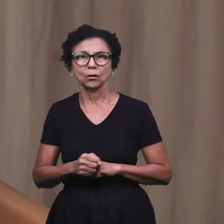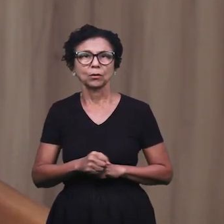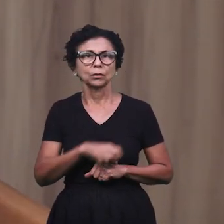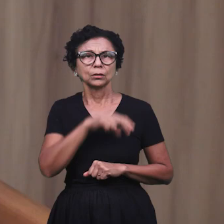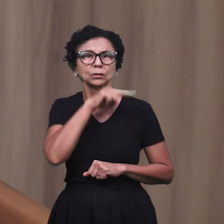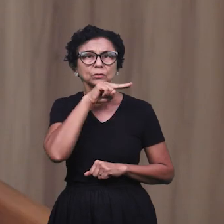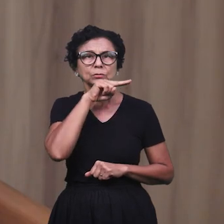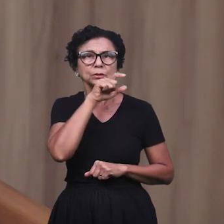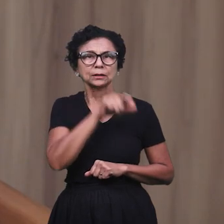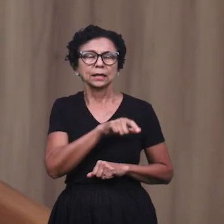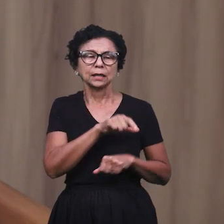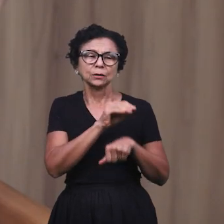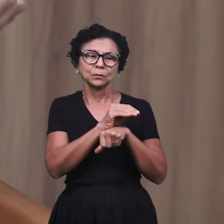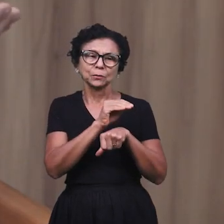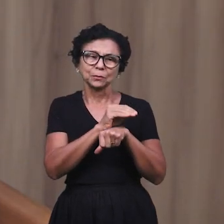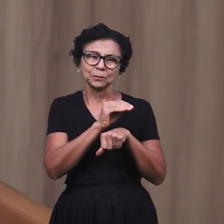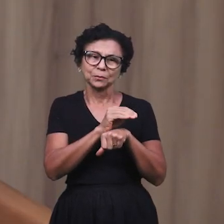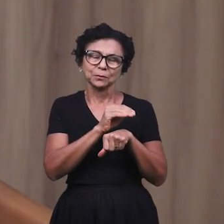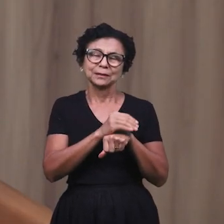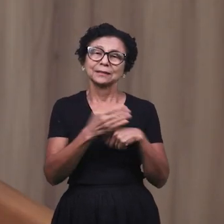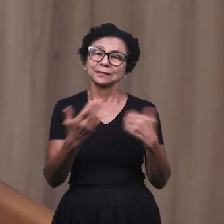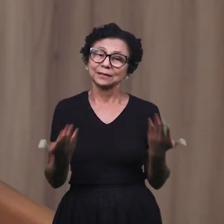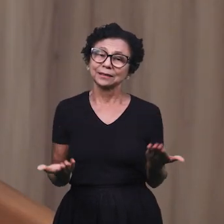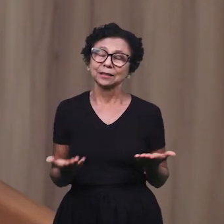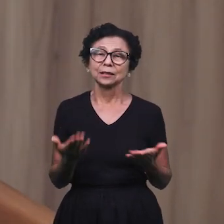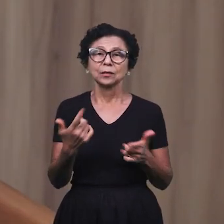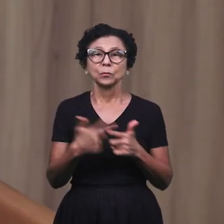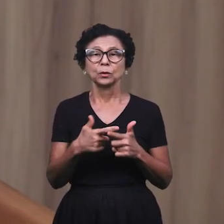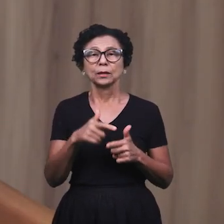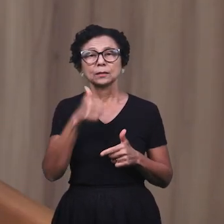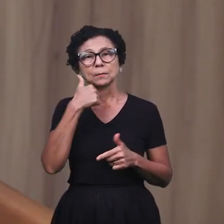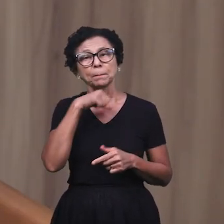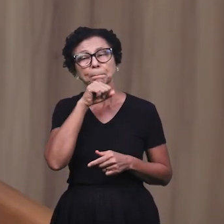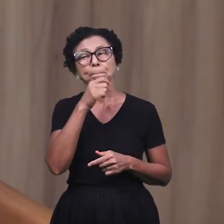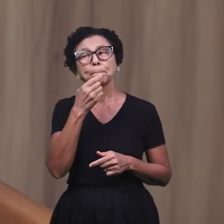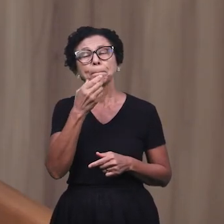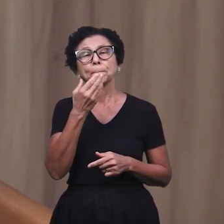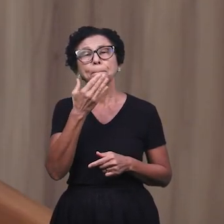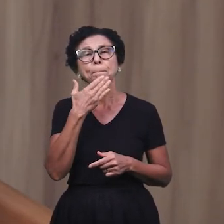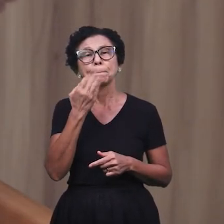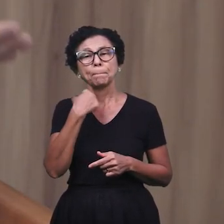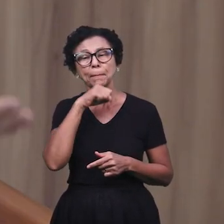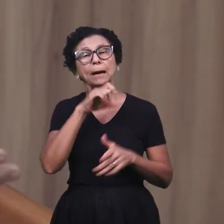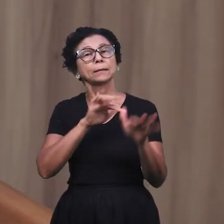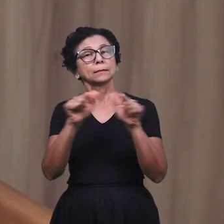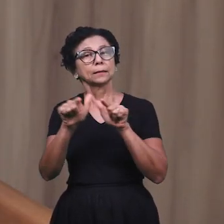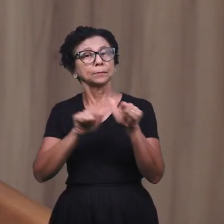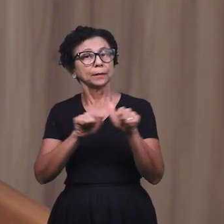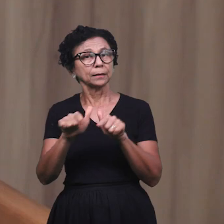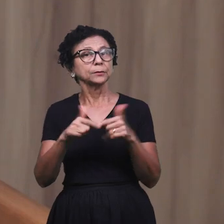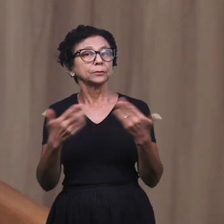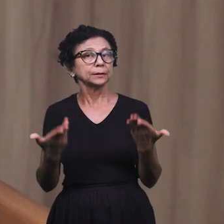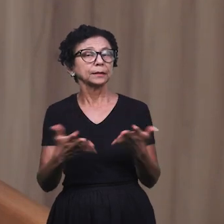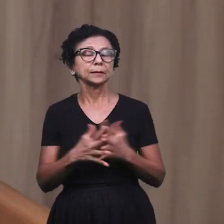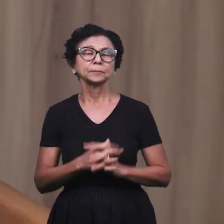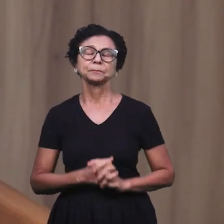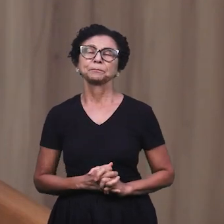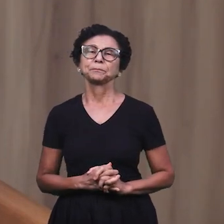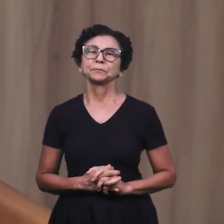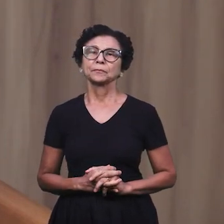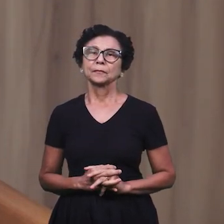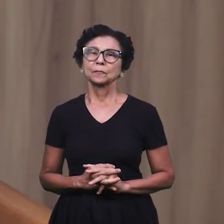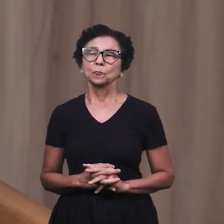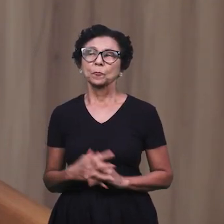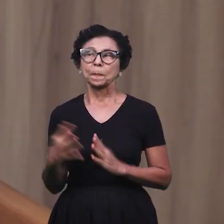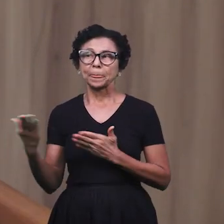dia a dia. E a importância dos avós, igual o pastor falou, de estar passando os valores até bíblicos também, né?